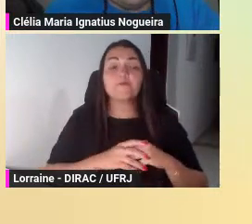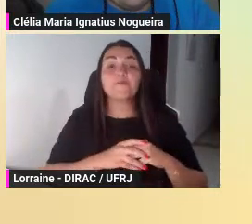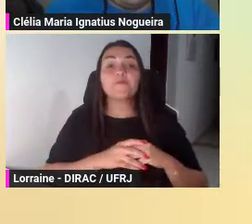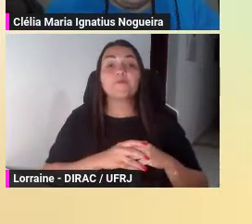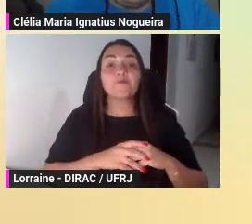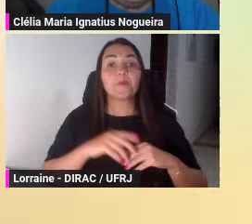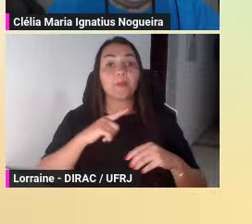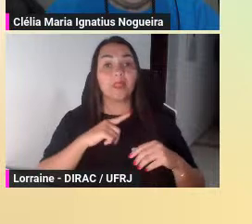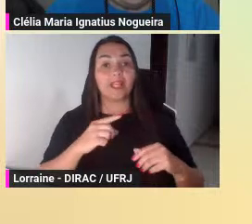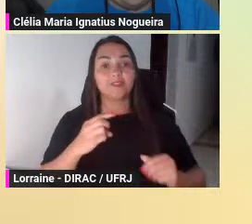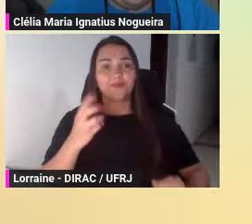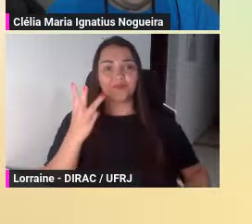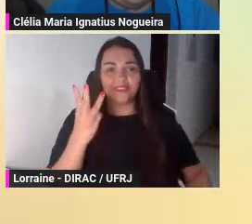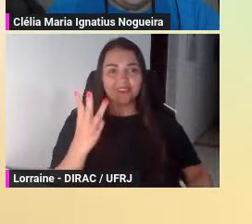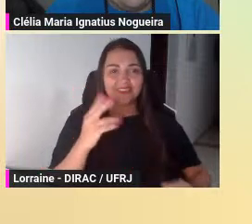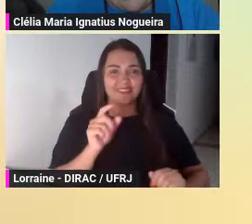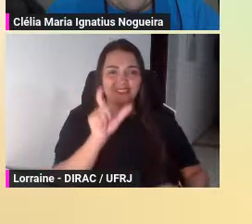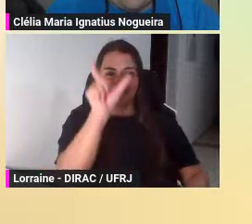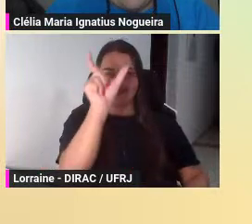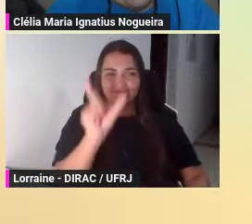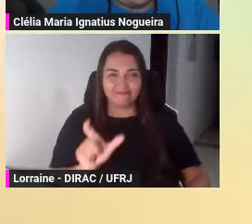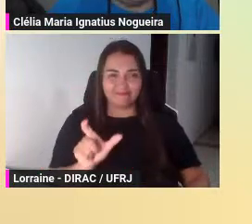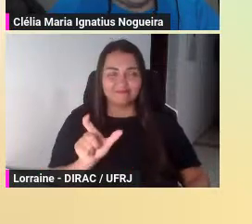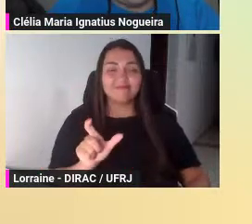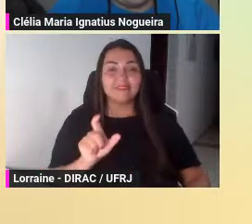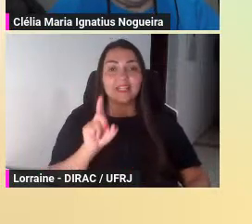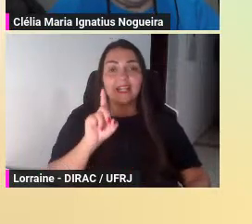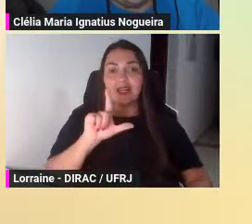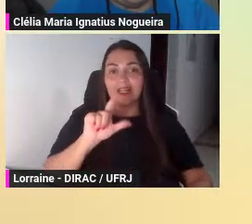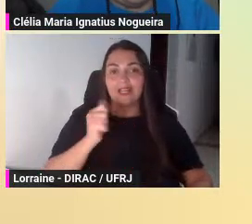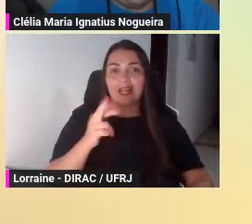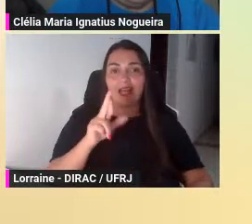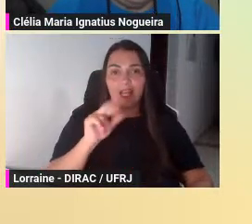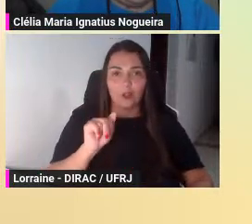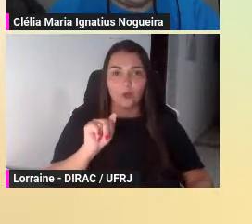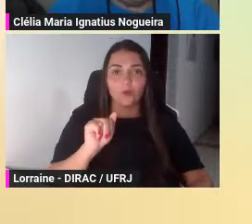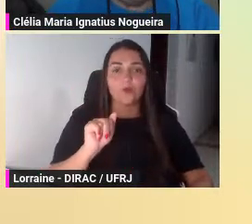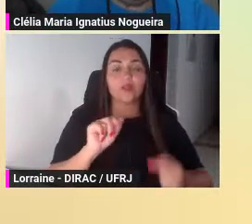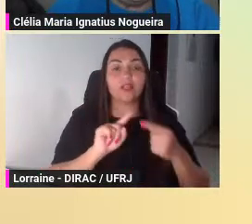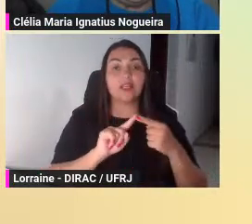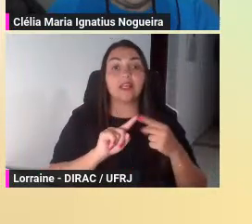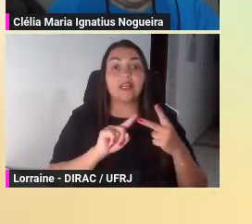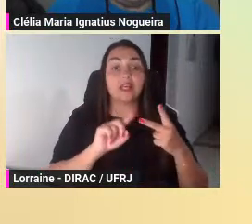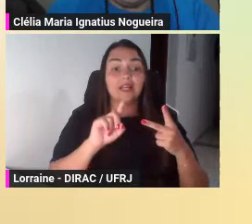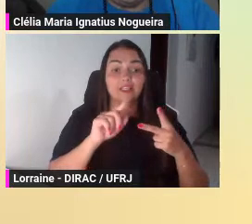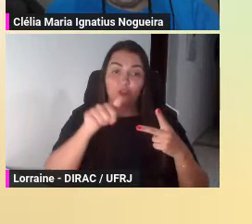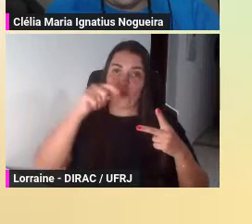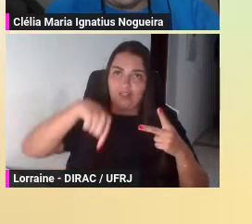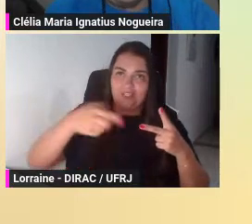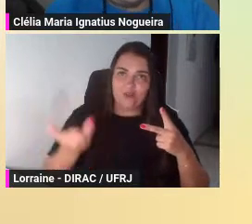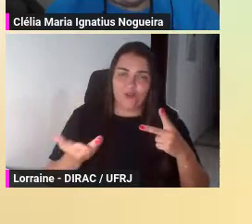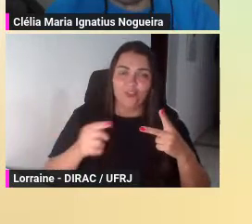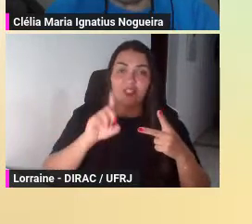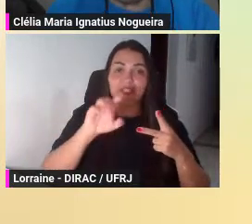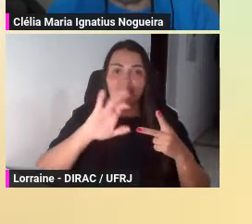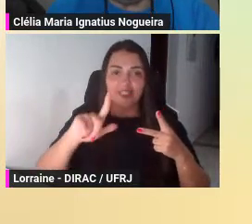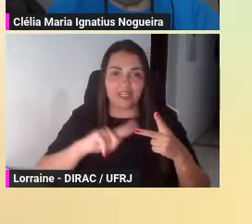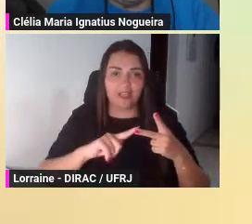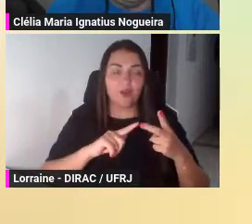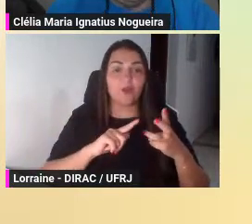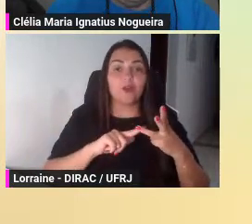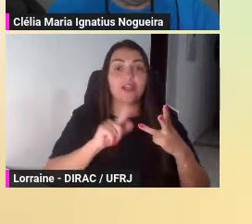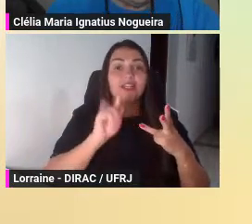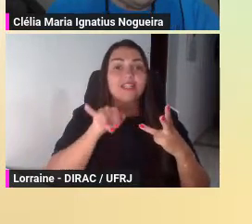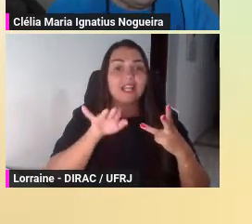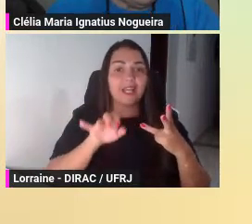do meio, a Laura, o Daniel, que é esse que mora aqui, que eu estou aqui com ele hoje, e o Guilherme, e ali do lado, o